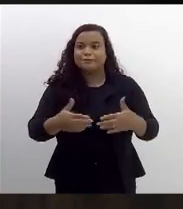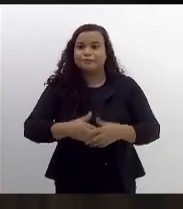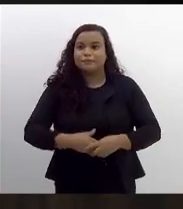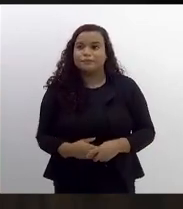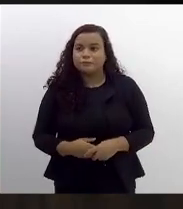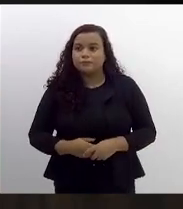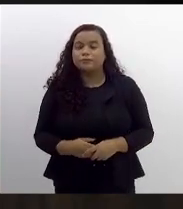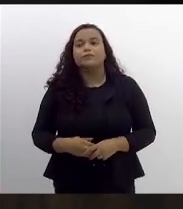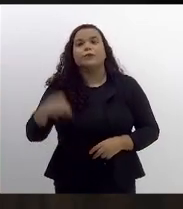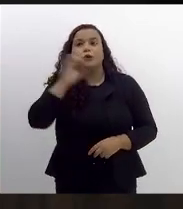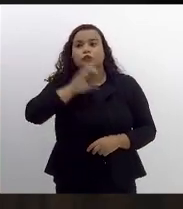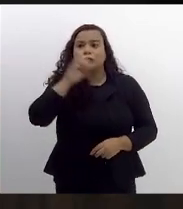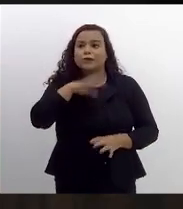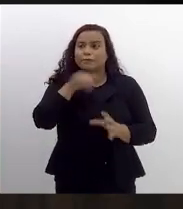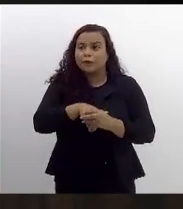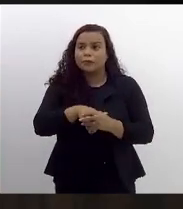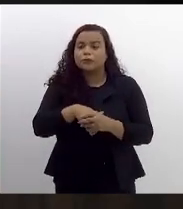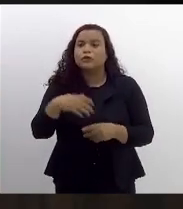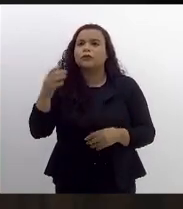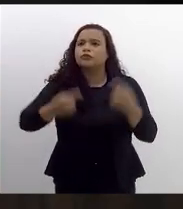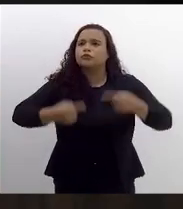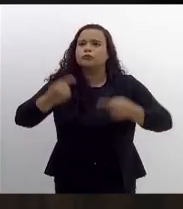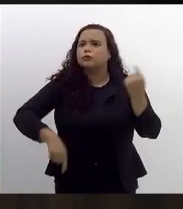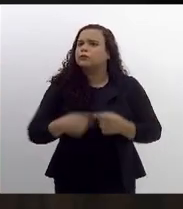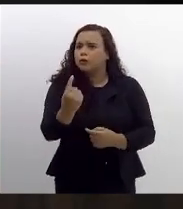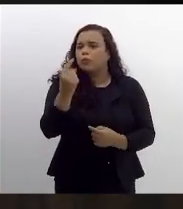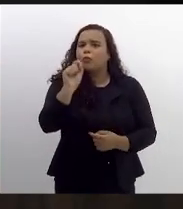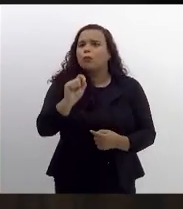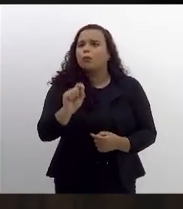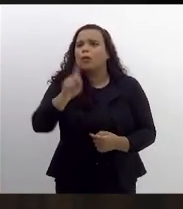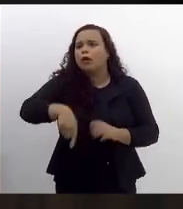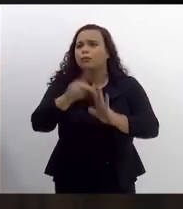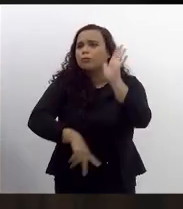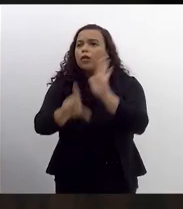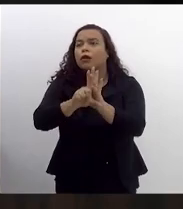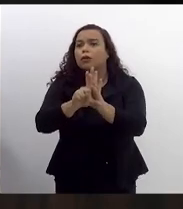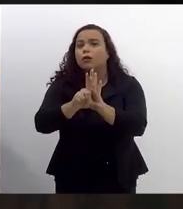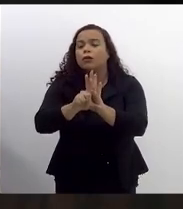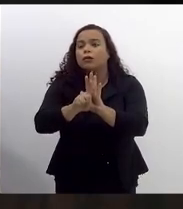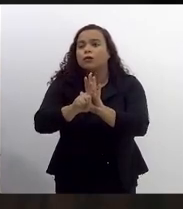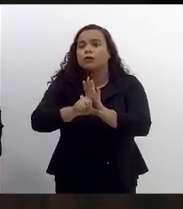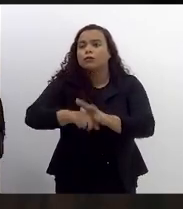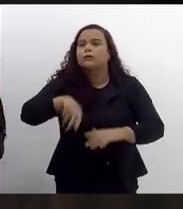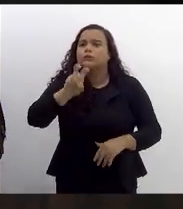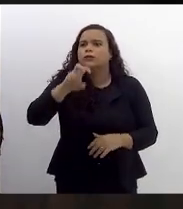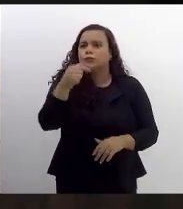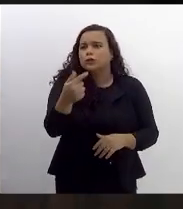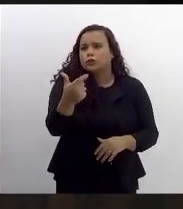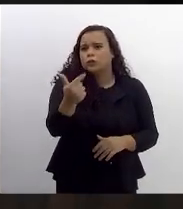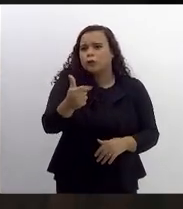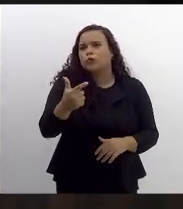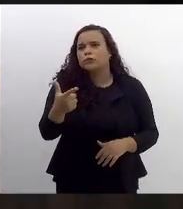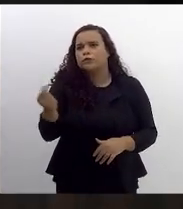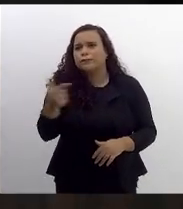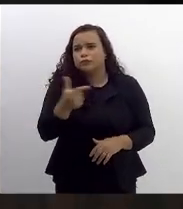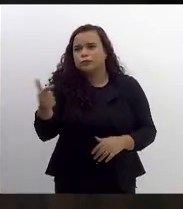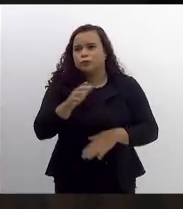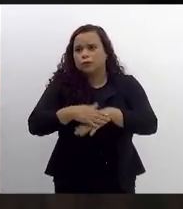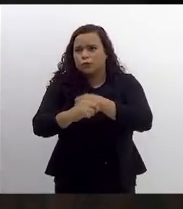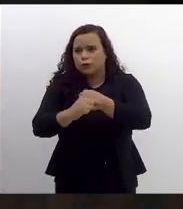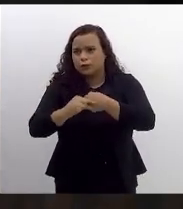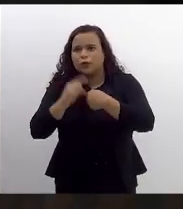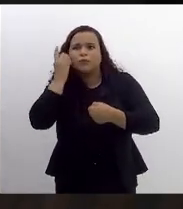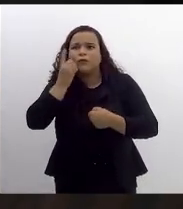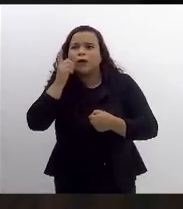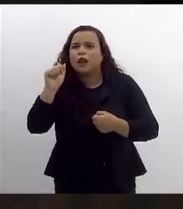em regime de urgência em votação discussão única projeto de lei 57 1222 de autoria da deputada